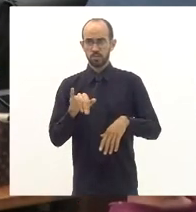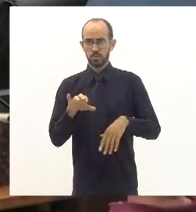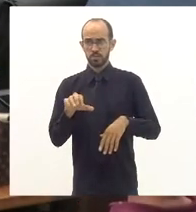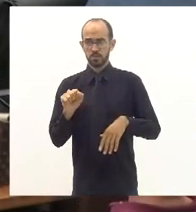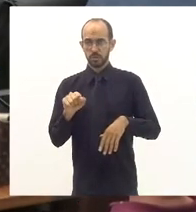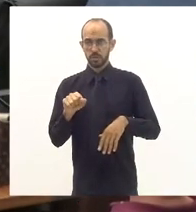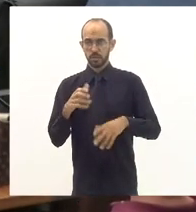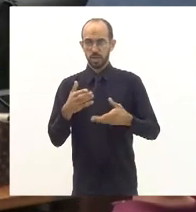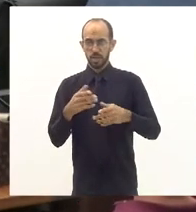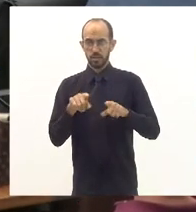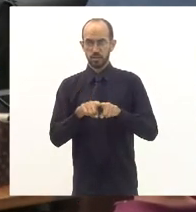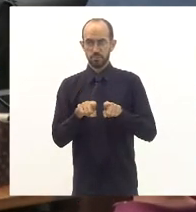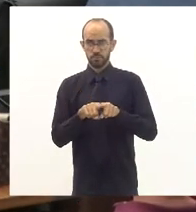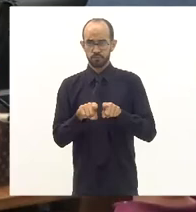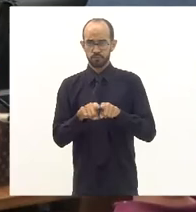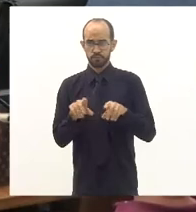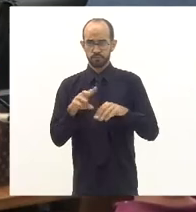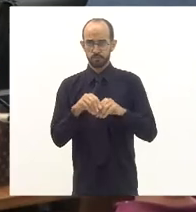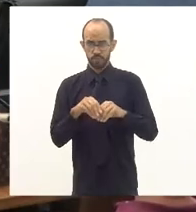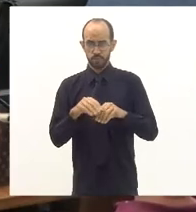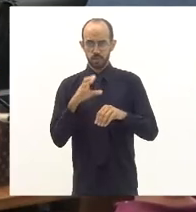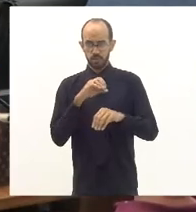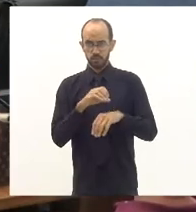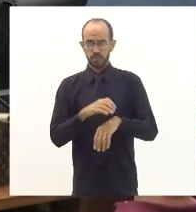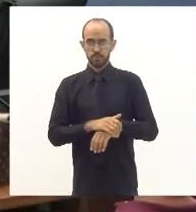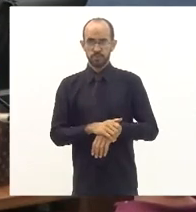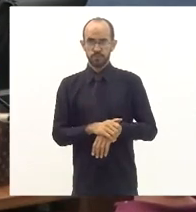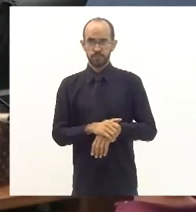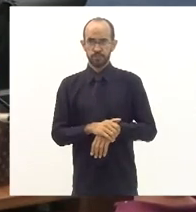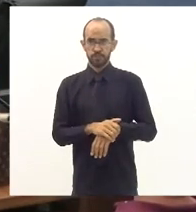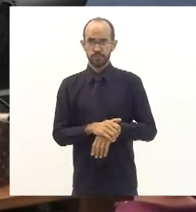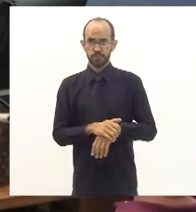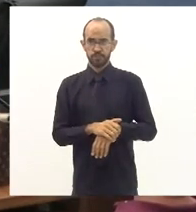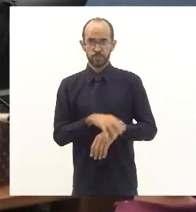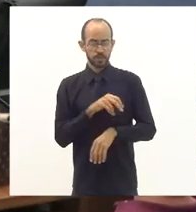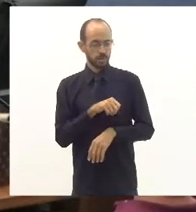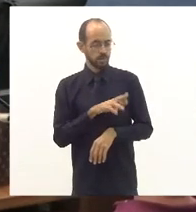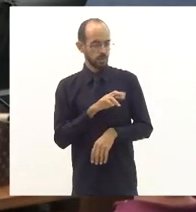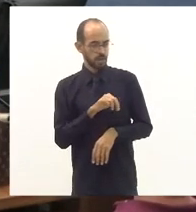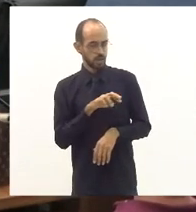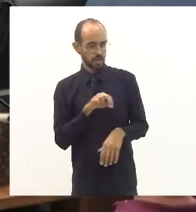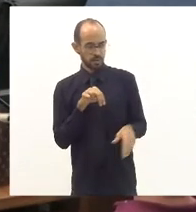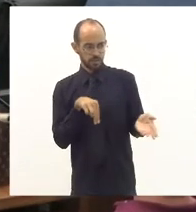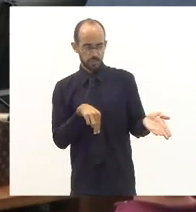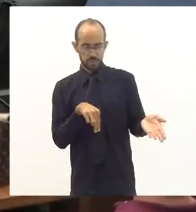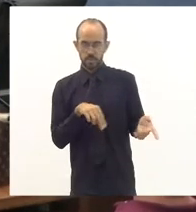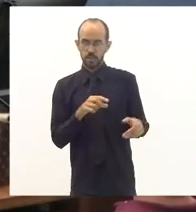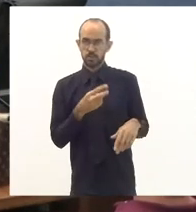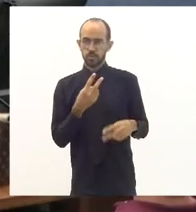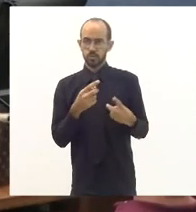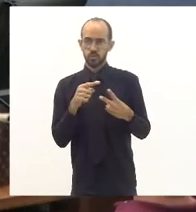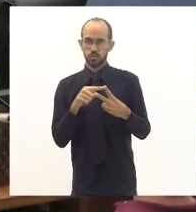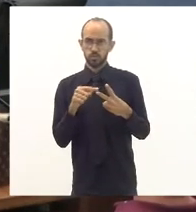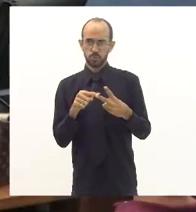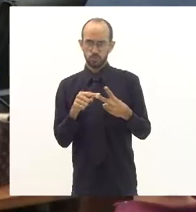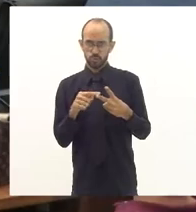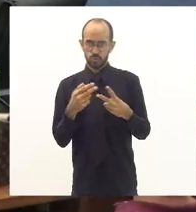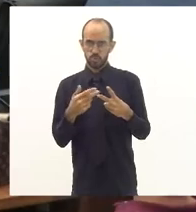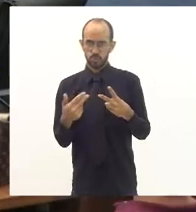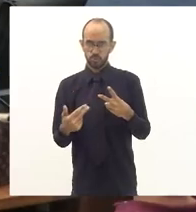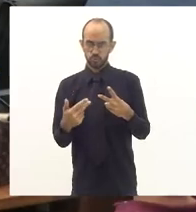um toque necessário. Na verdade, Karen, são duas observações. Eu acho que esse